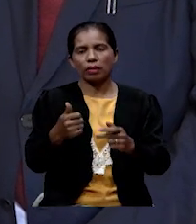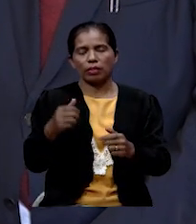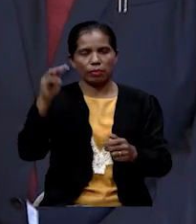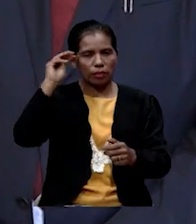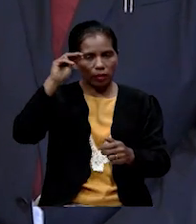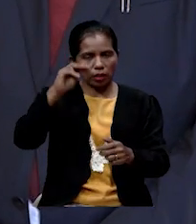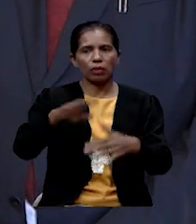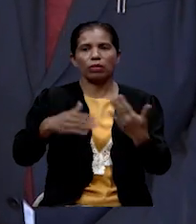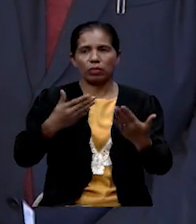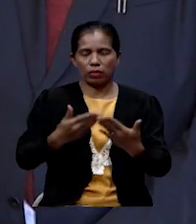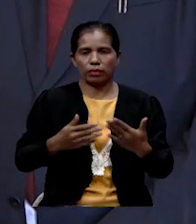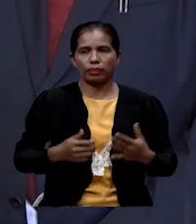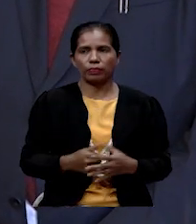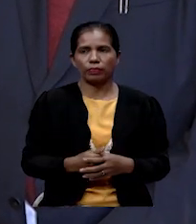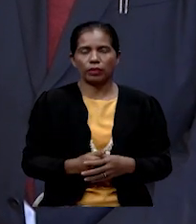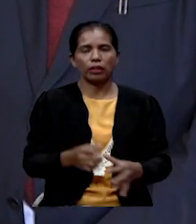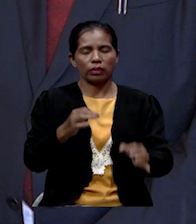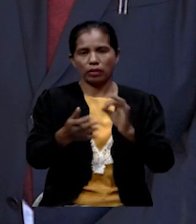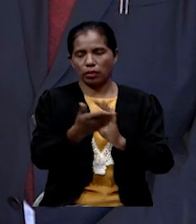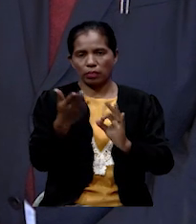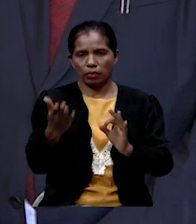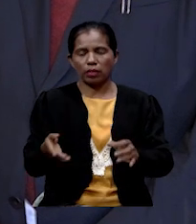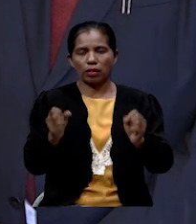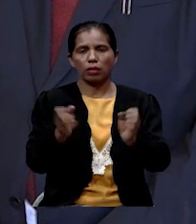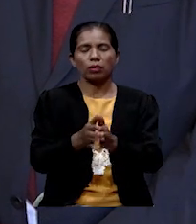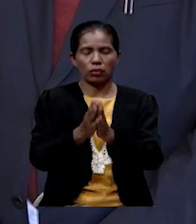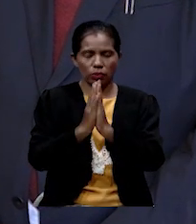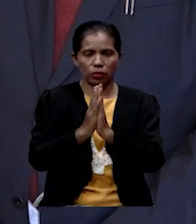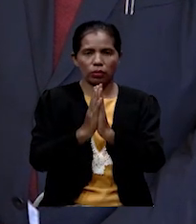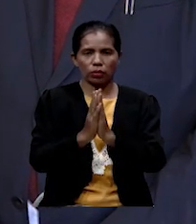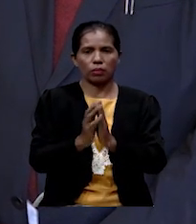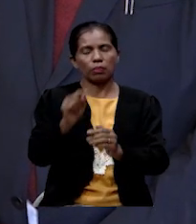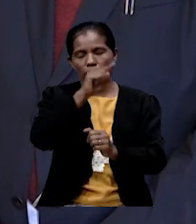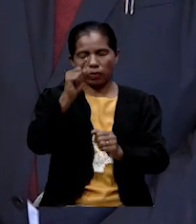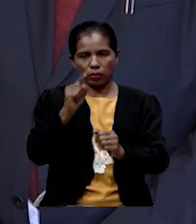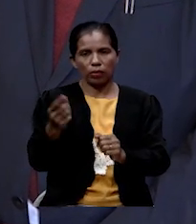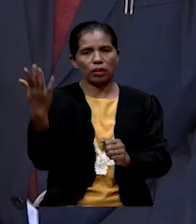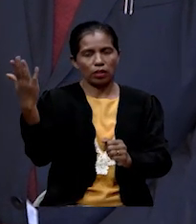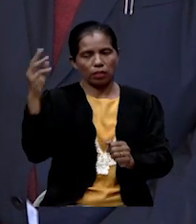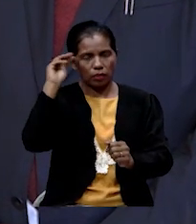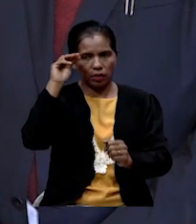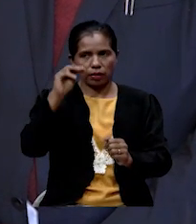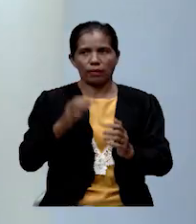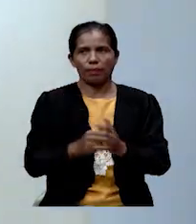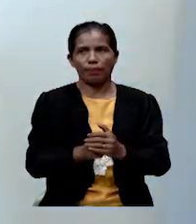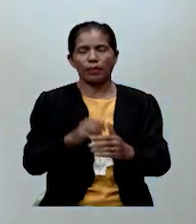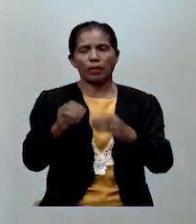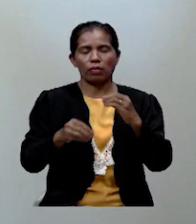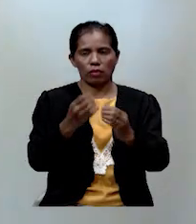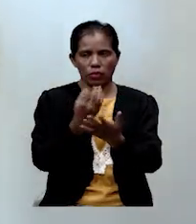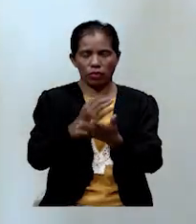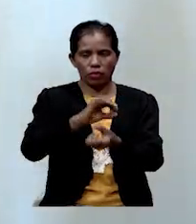ministério. Cara, que pode ser a bel dirige pergunta específica se nem para cada ministério. No nemos com o fundo